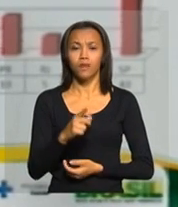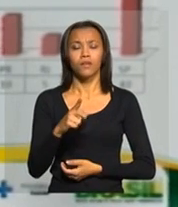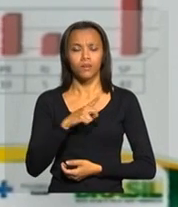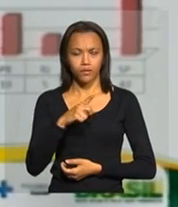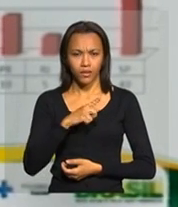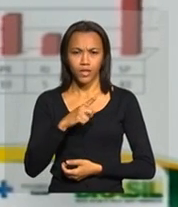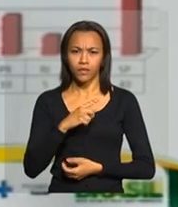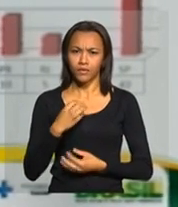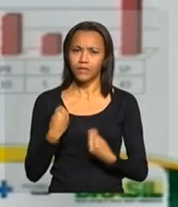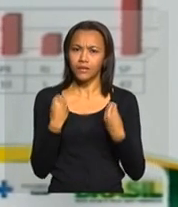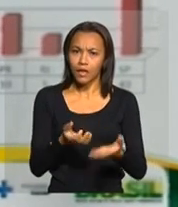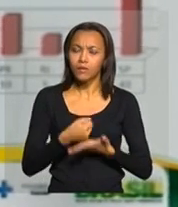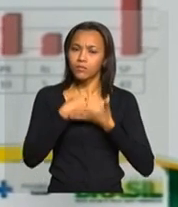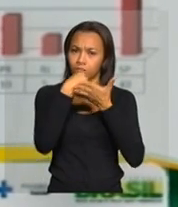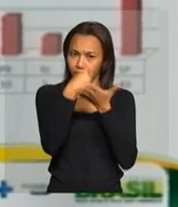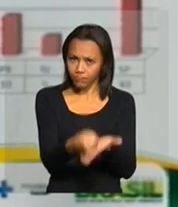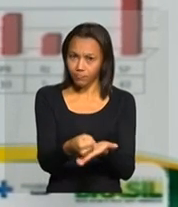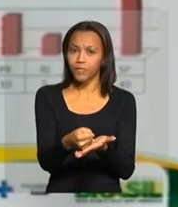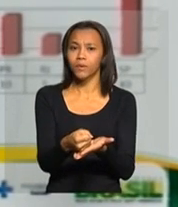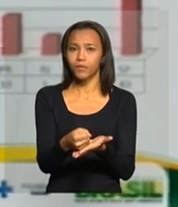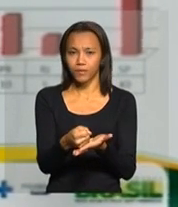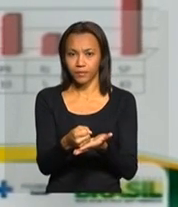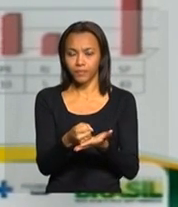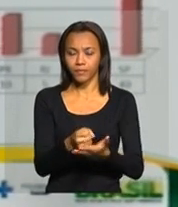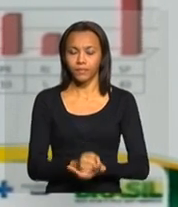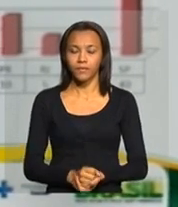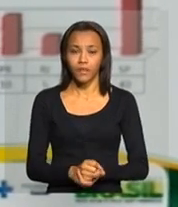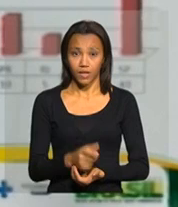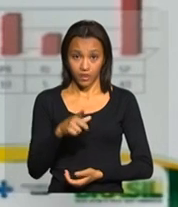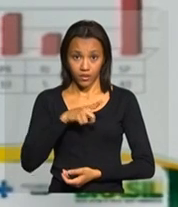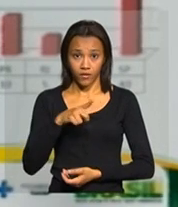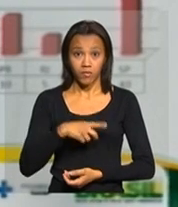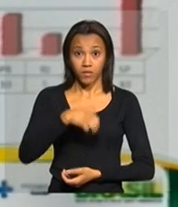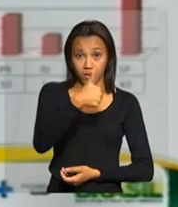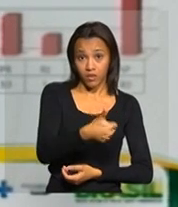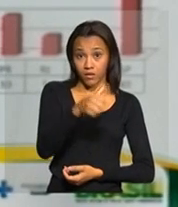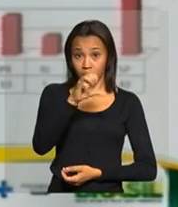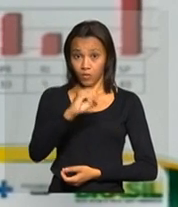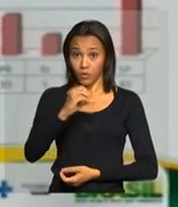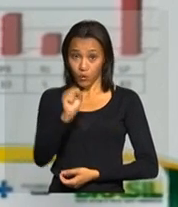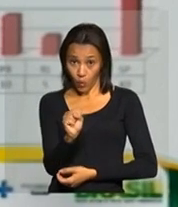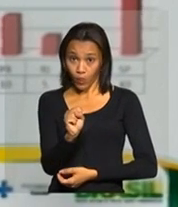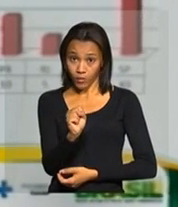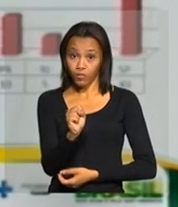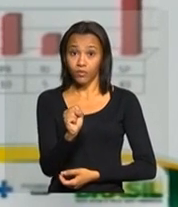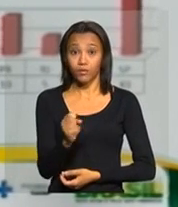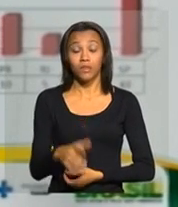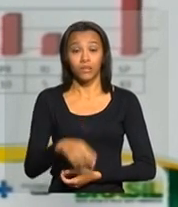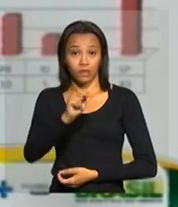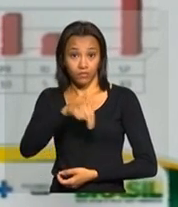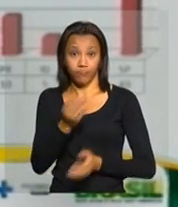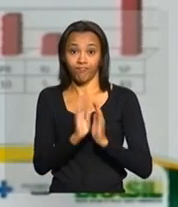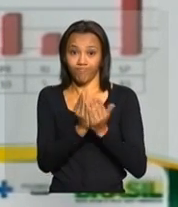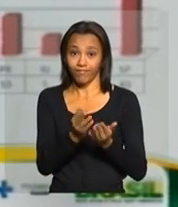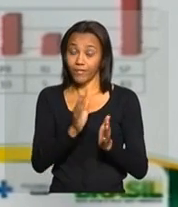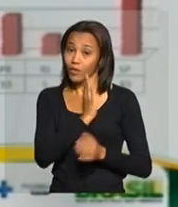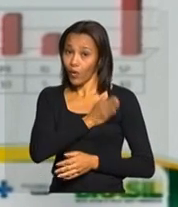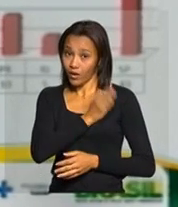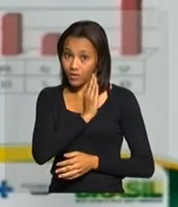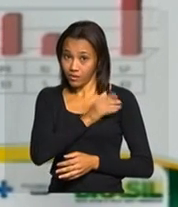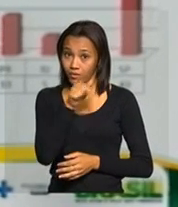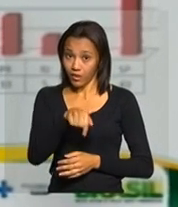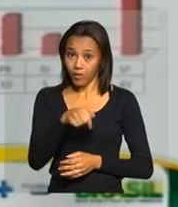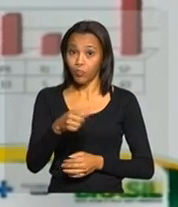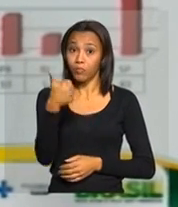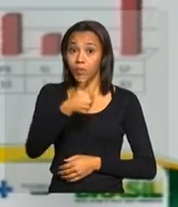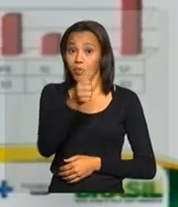grande apoio nessa necessidade e tivemos 108 transplantes de coração no primeiro semestre.